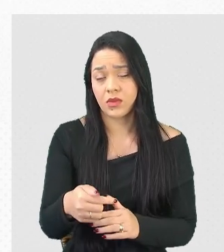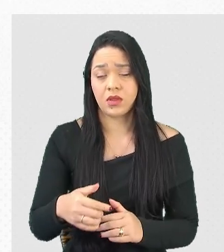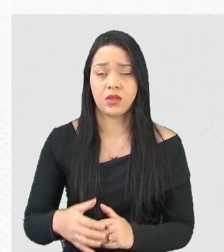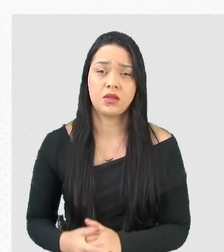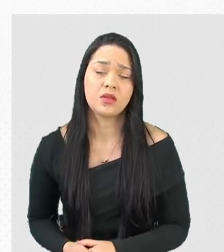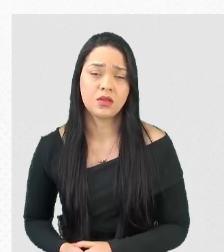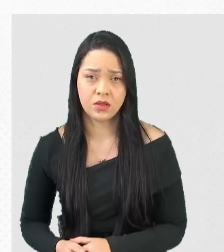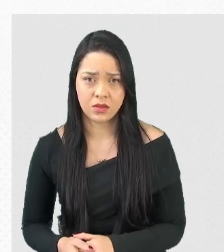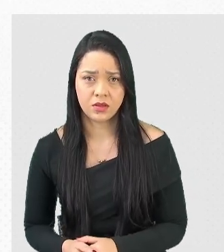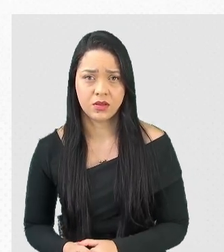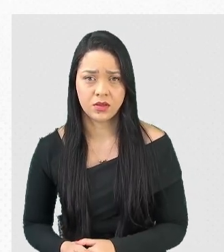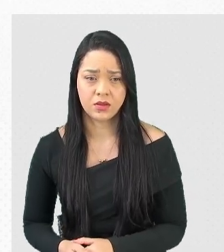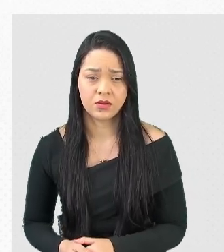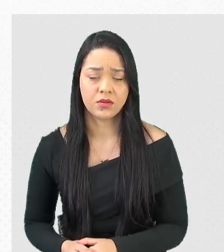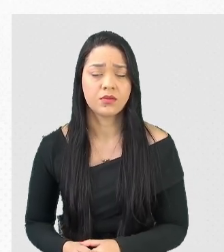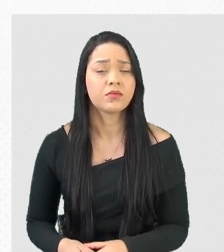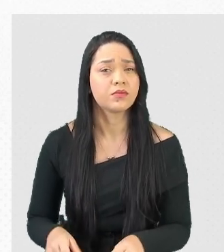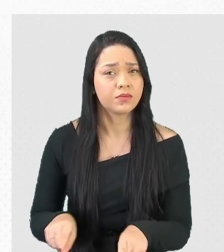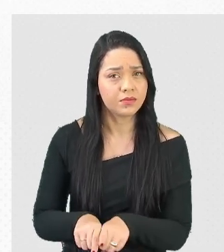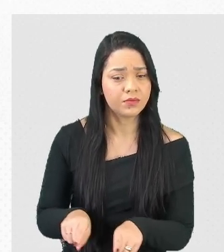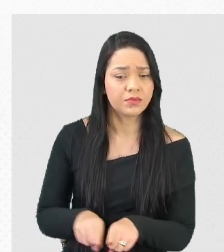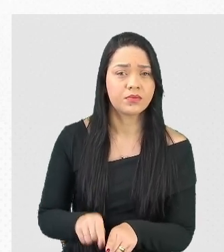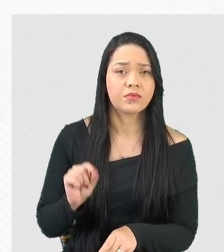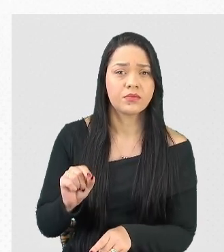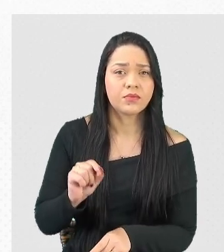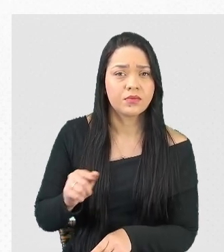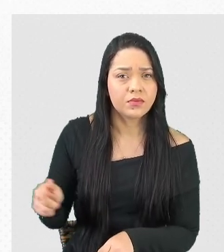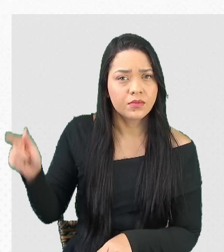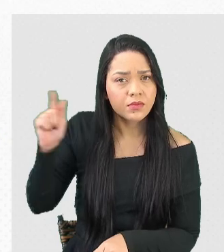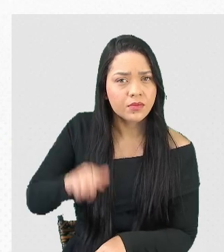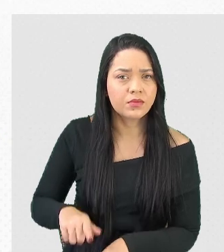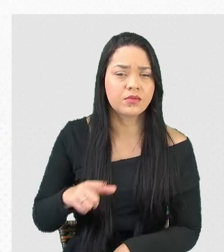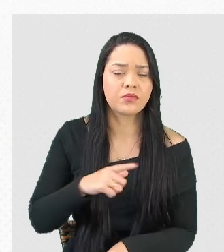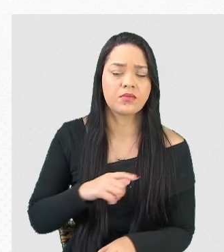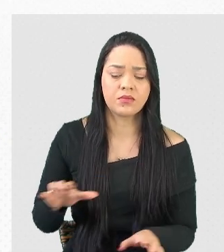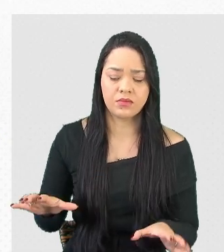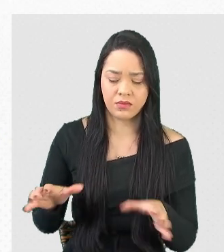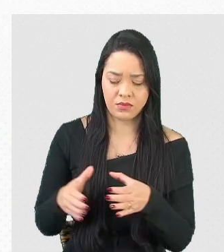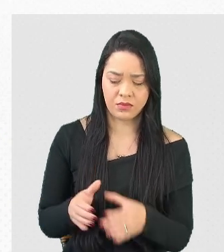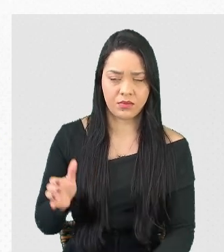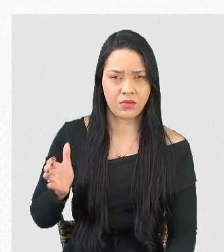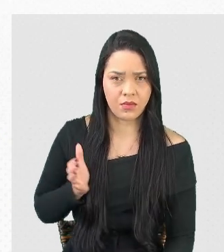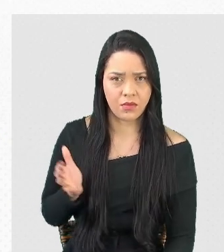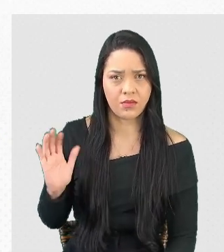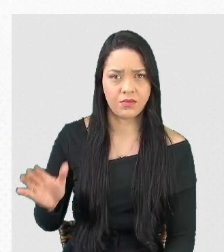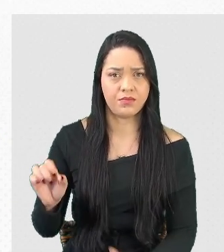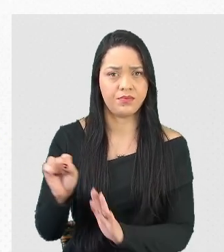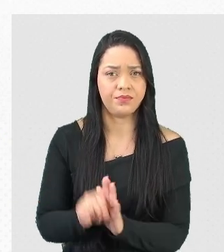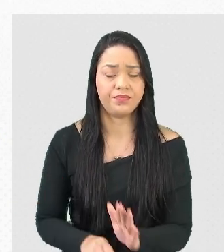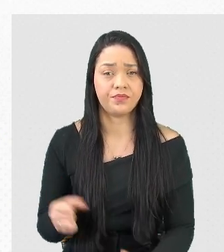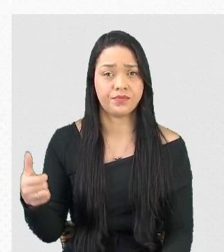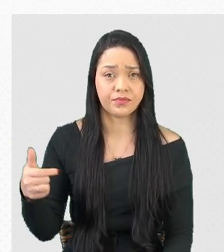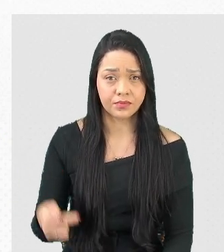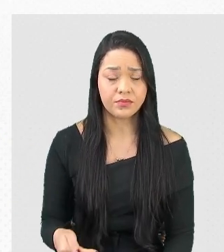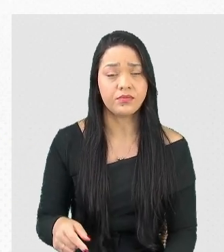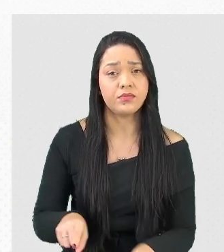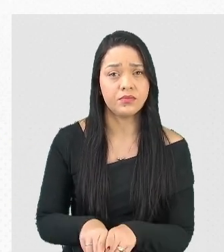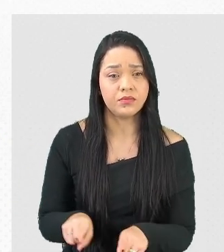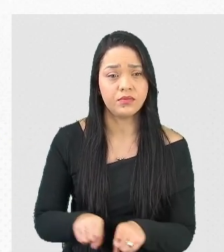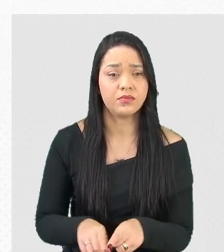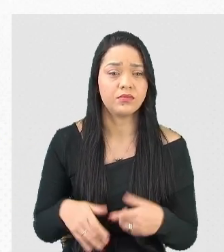um Estado burguês, já no final do século XVII, e aí, claro, você tem uma outra visão daquilo que você tinha anteriormente de um